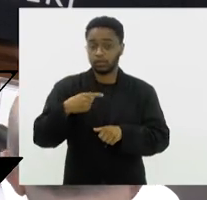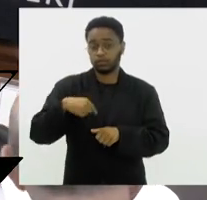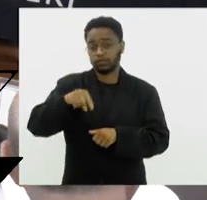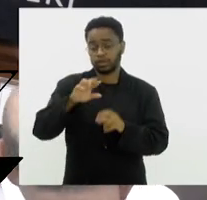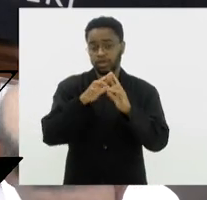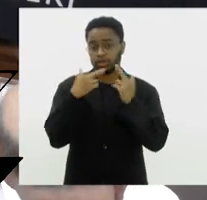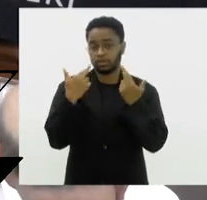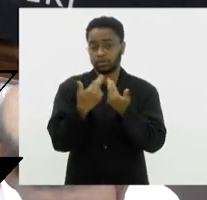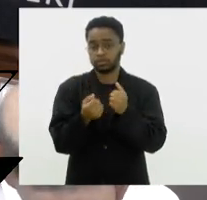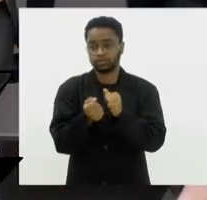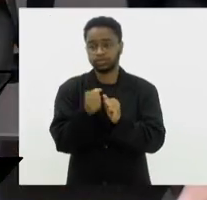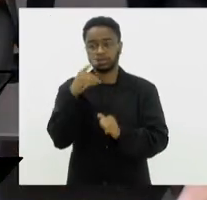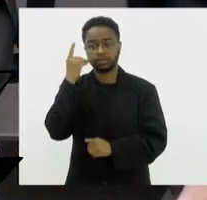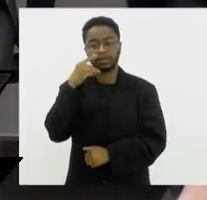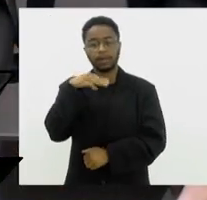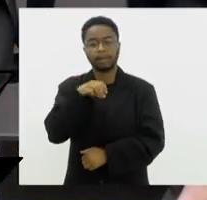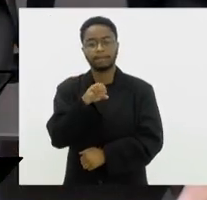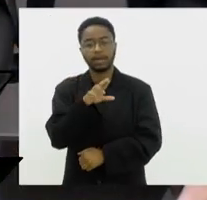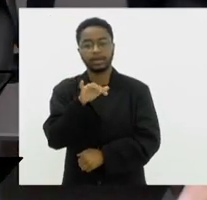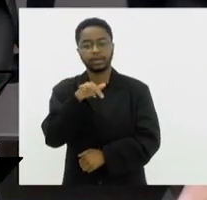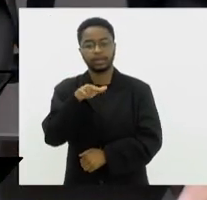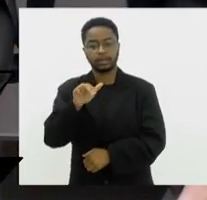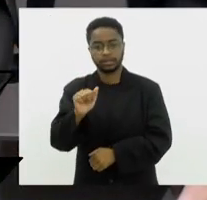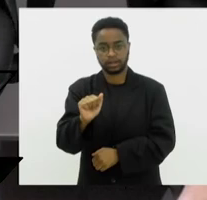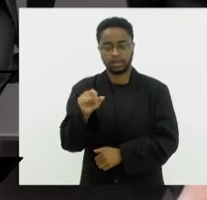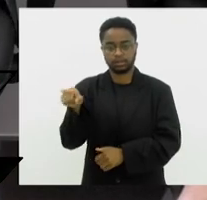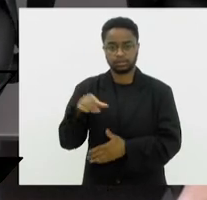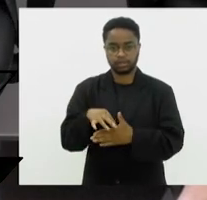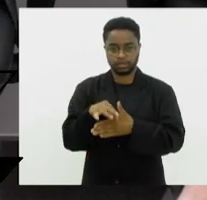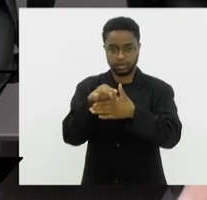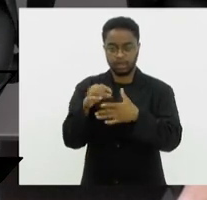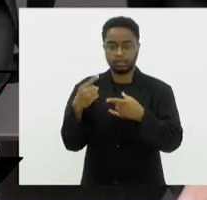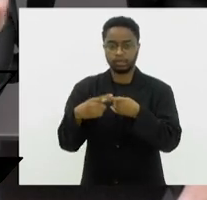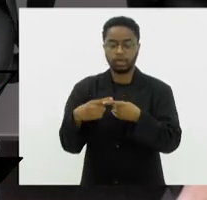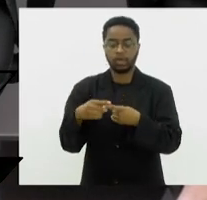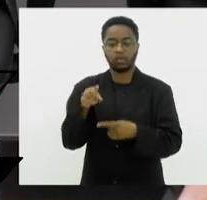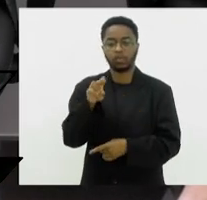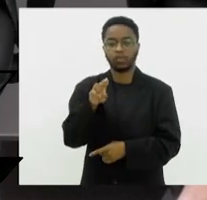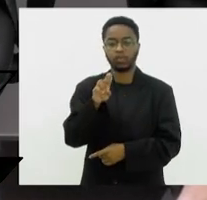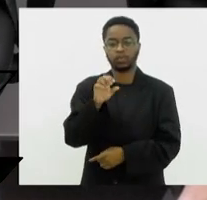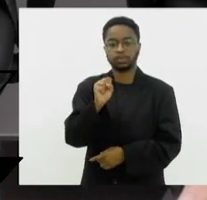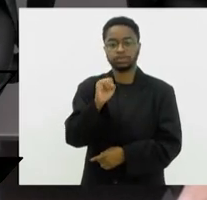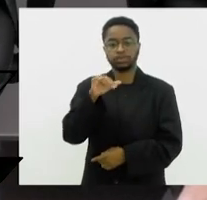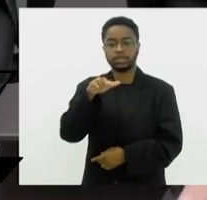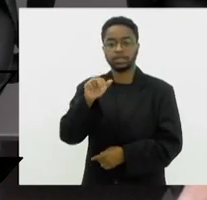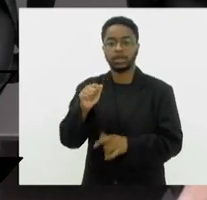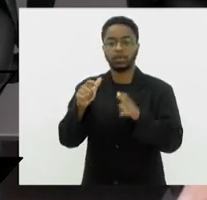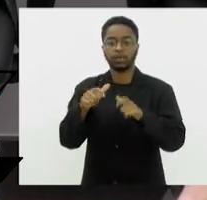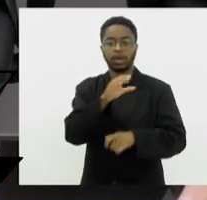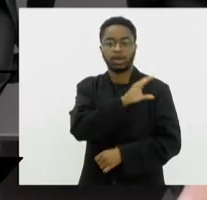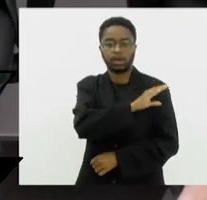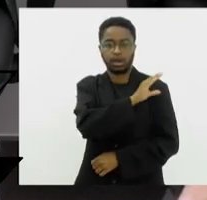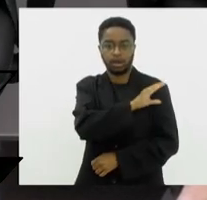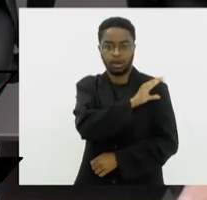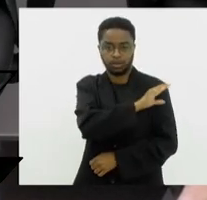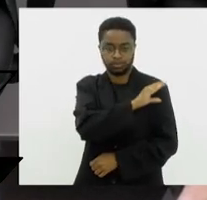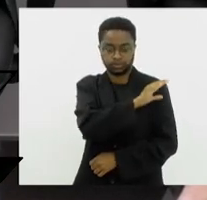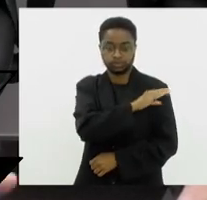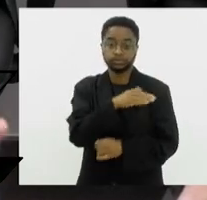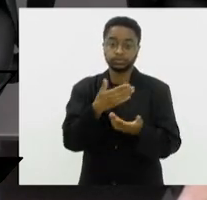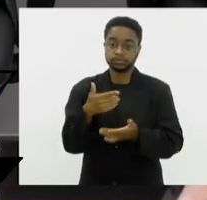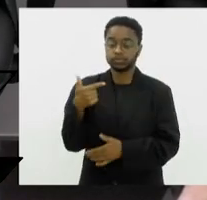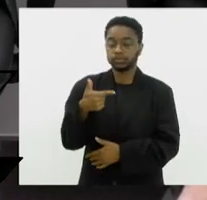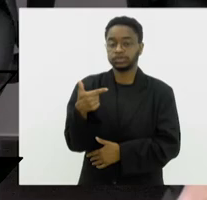A deputada Marina é que encabeçou. A usina é em Campos. Você vê, o segundo signatário é